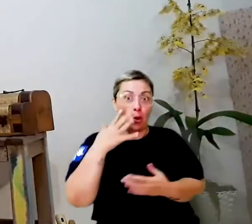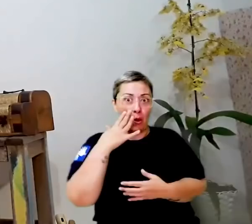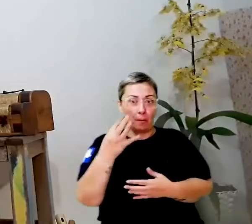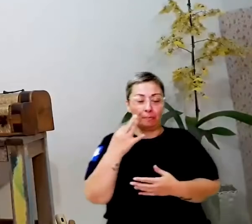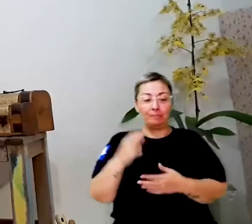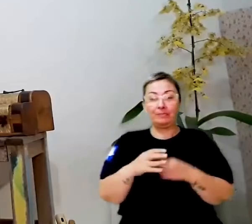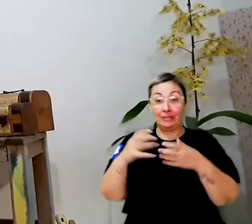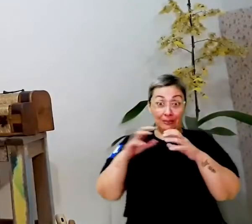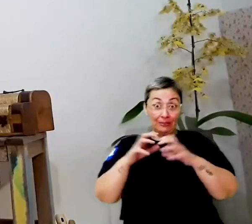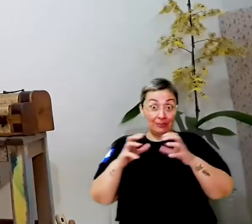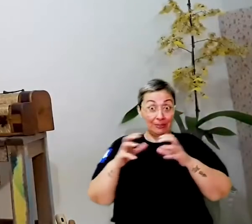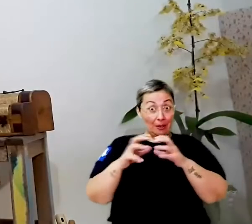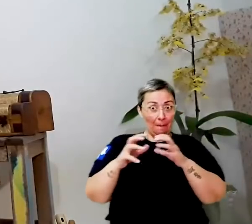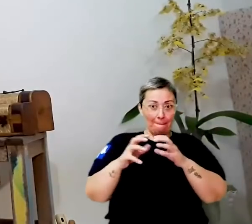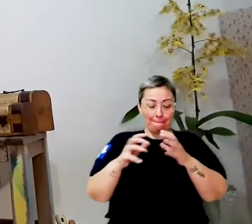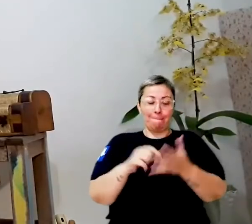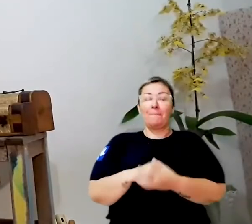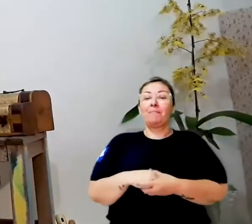Atenção!